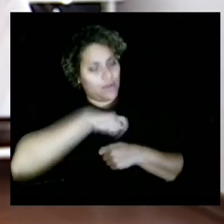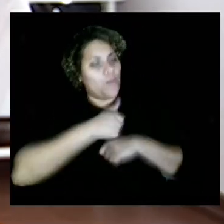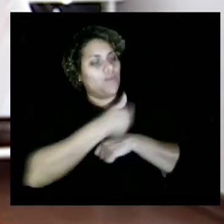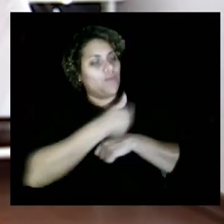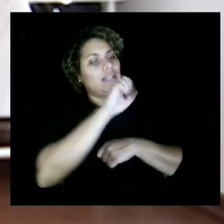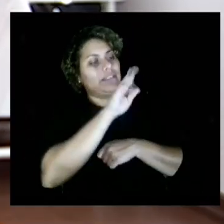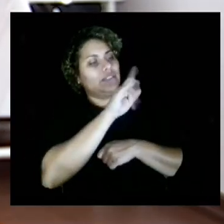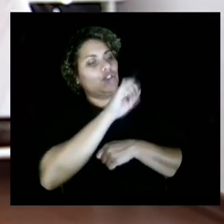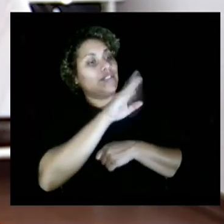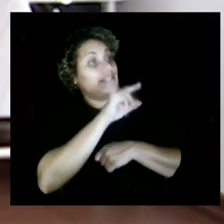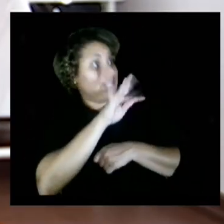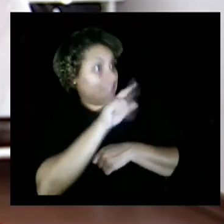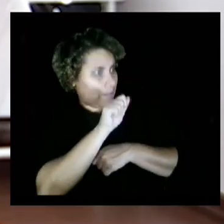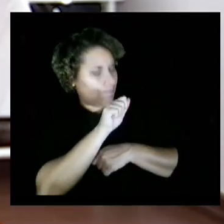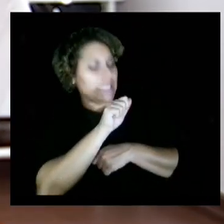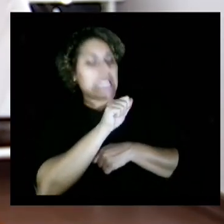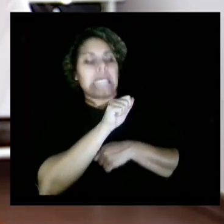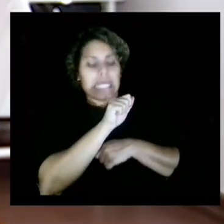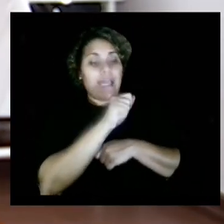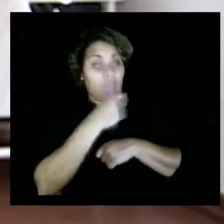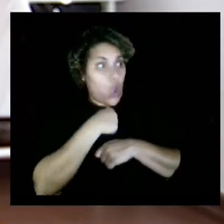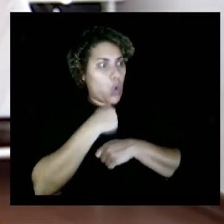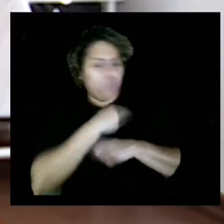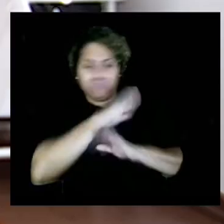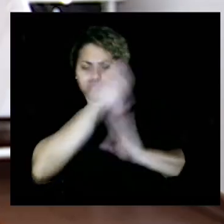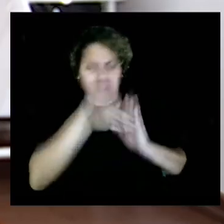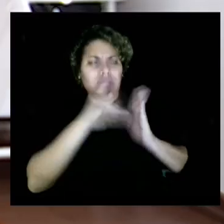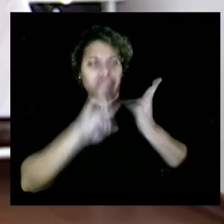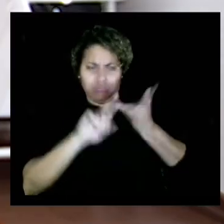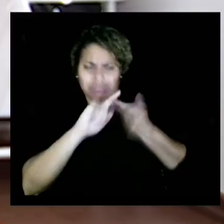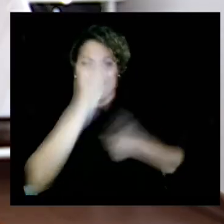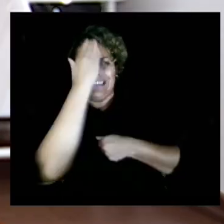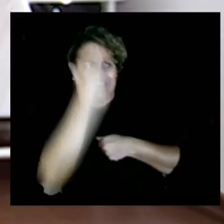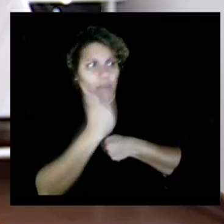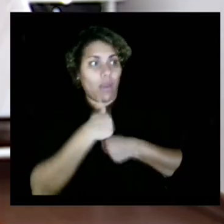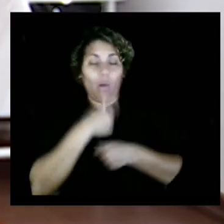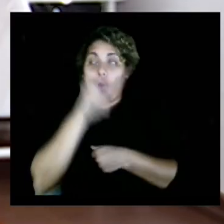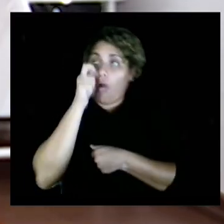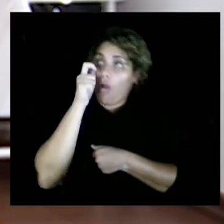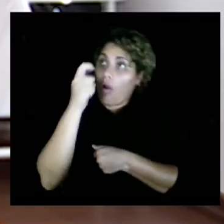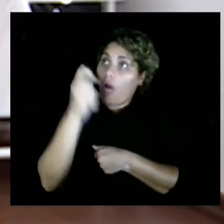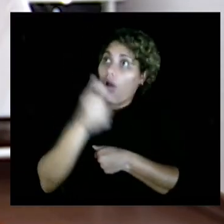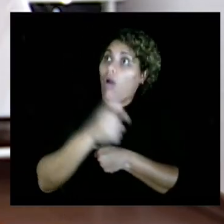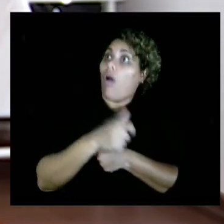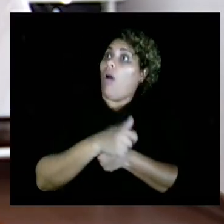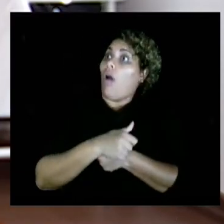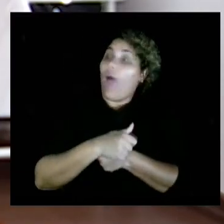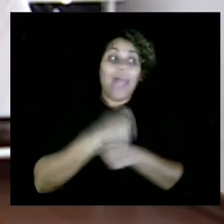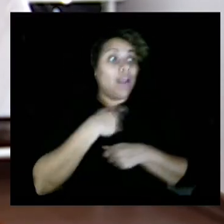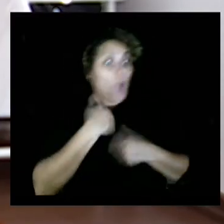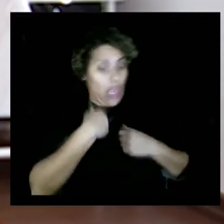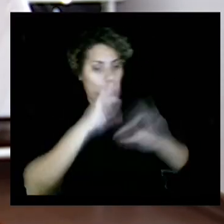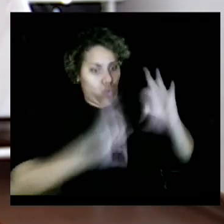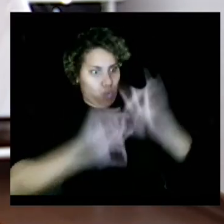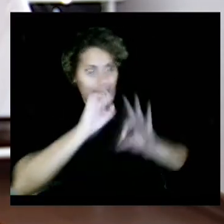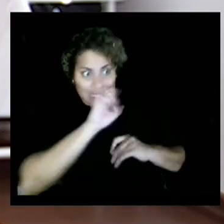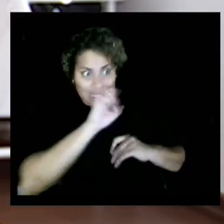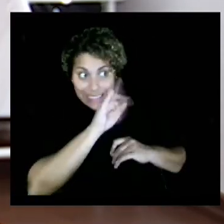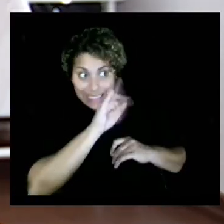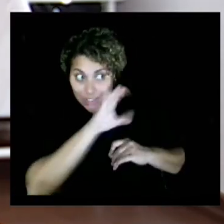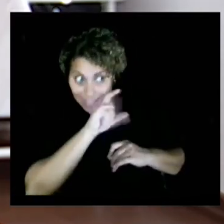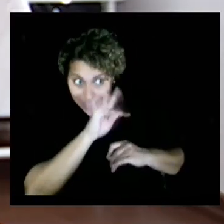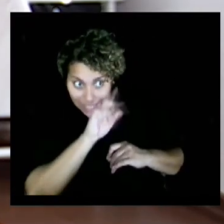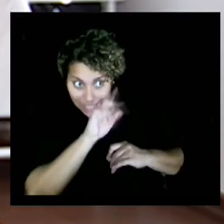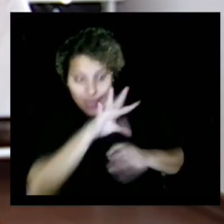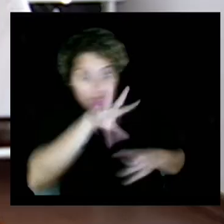estética na depilação. E aí, ela deu um curso livre. Aí, eu comecei a fazer os cursos livres dela e eu fiquei apaixonada. Falei,